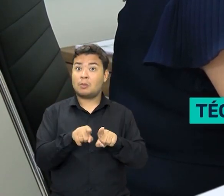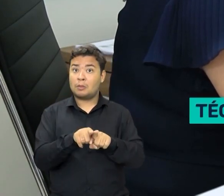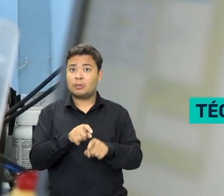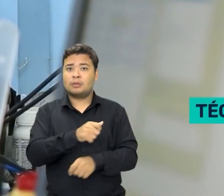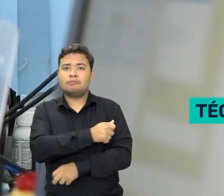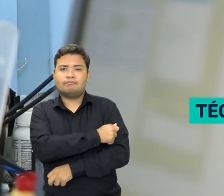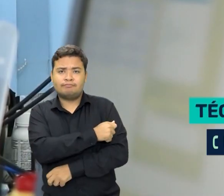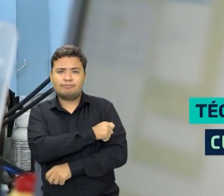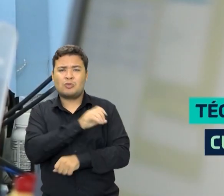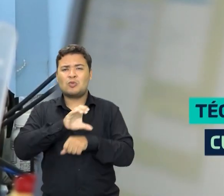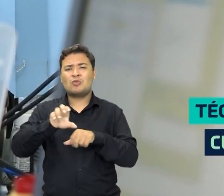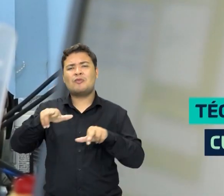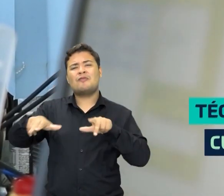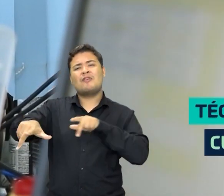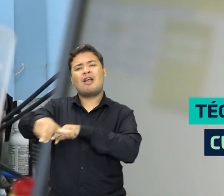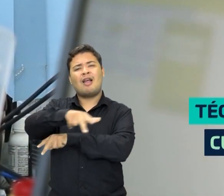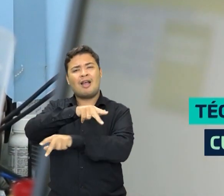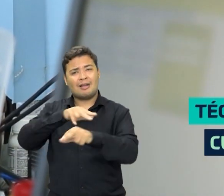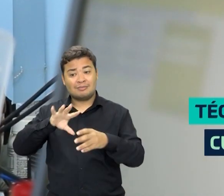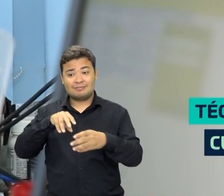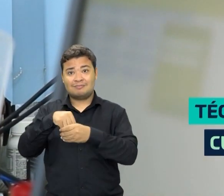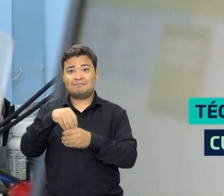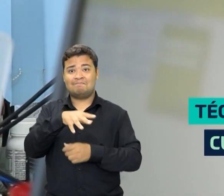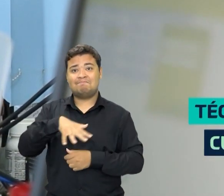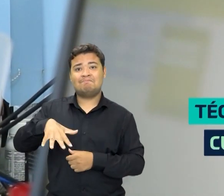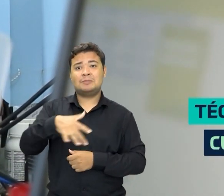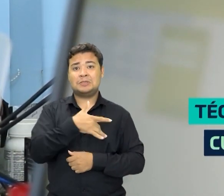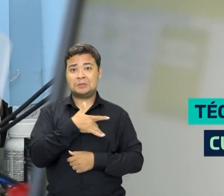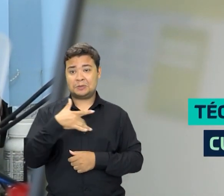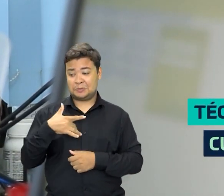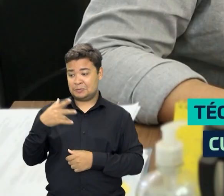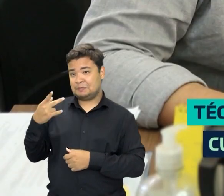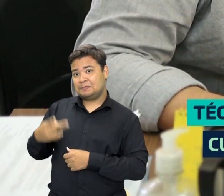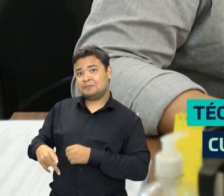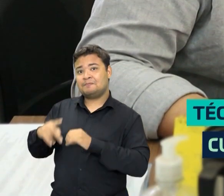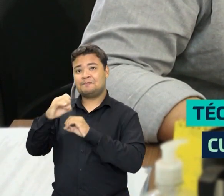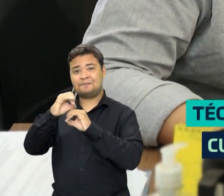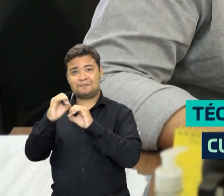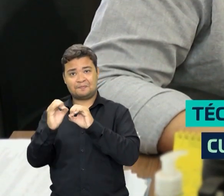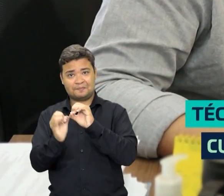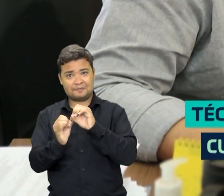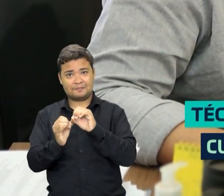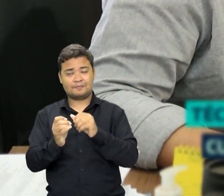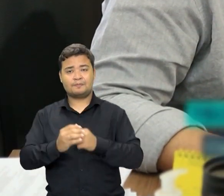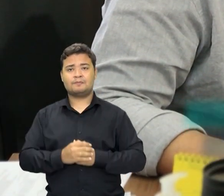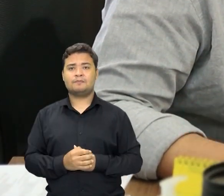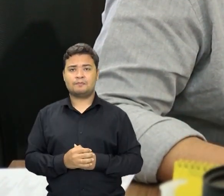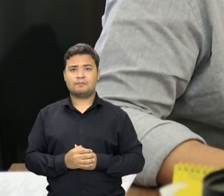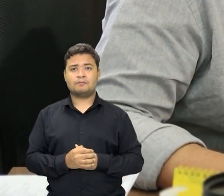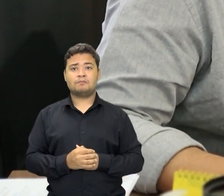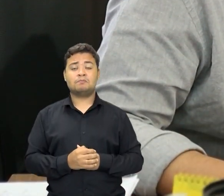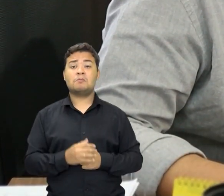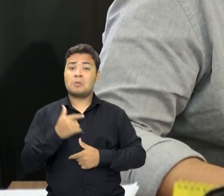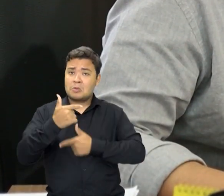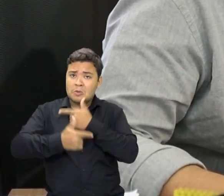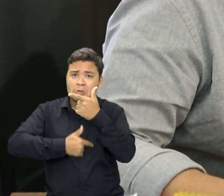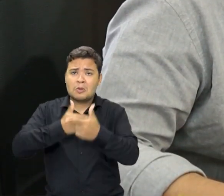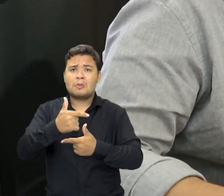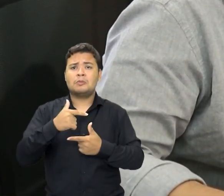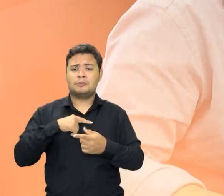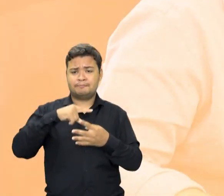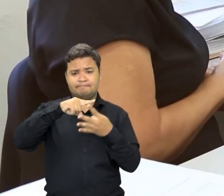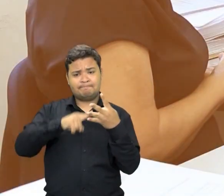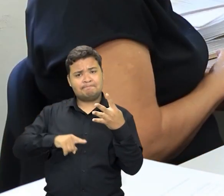administrativos e alunos dos mais variados cursos da área da saúde da Universidade Federal de Goiás. O trabalho da